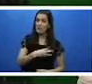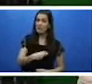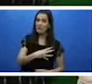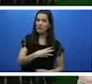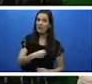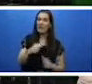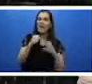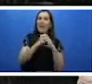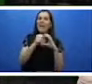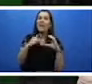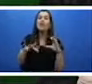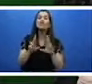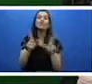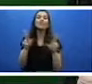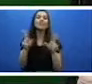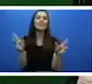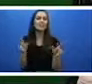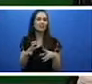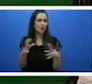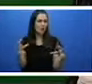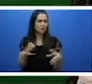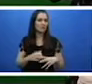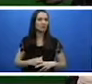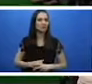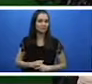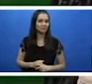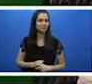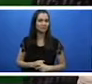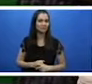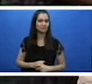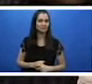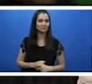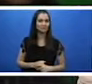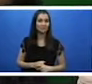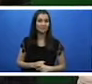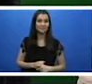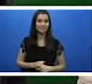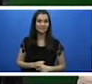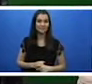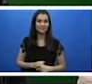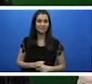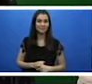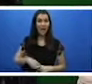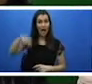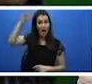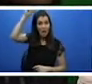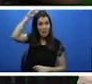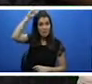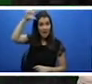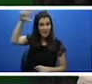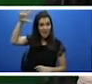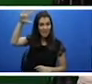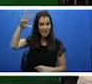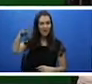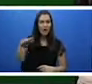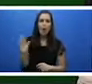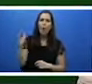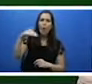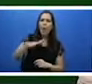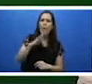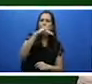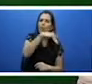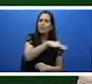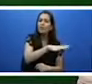características diferentes da maioria. Sim, olha lá. A baleia e o golfinho são